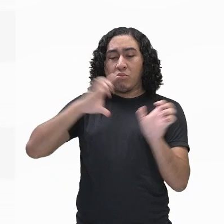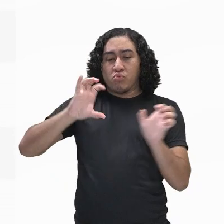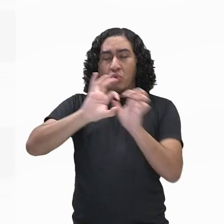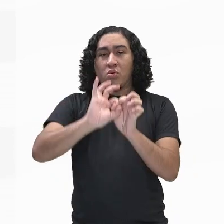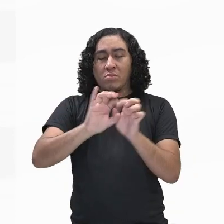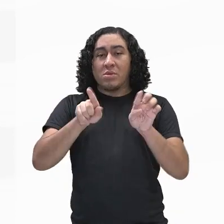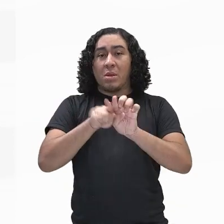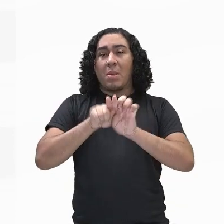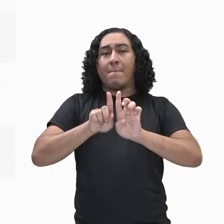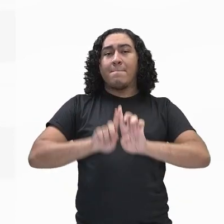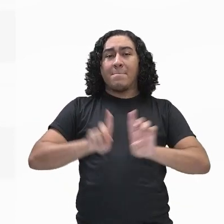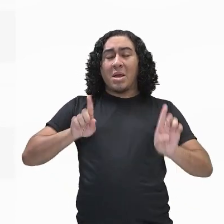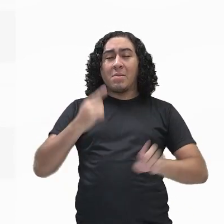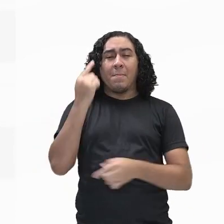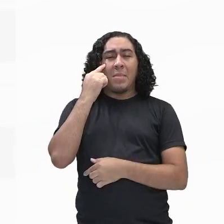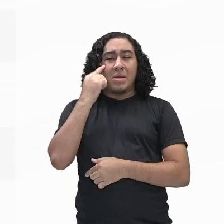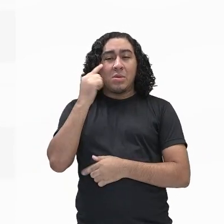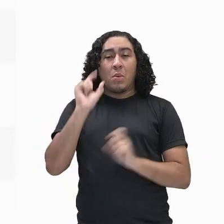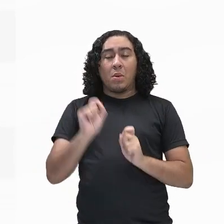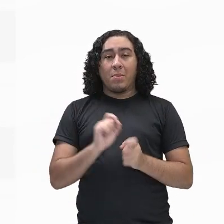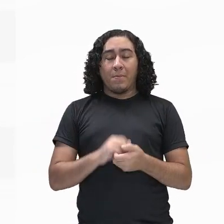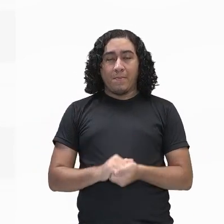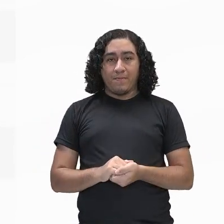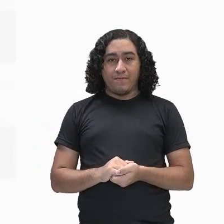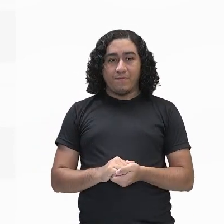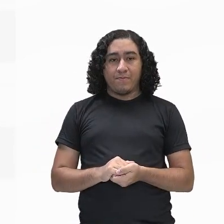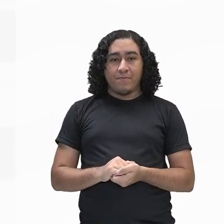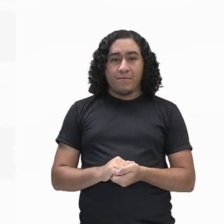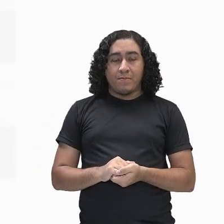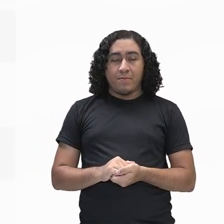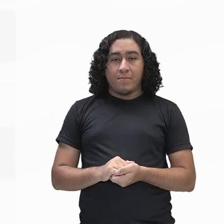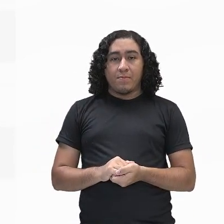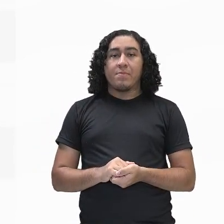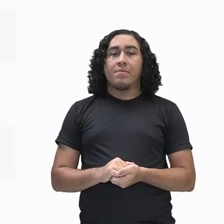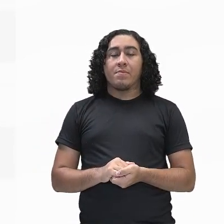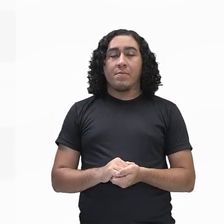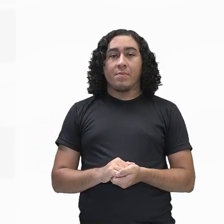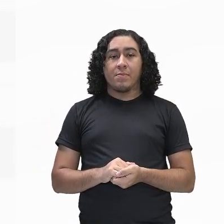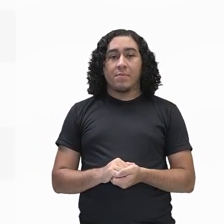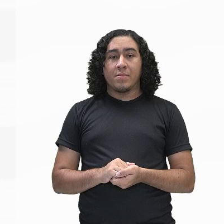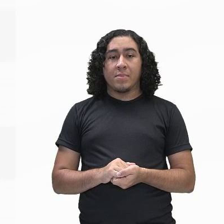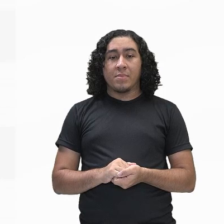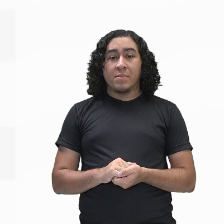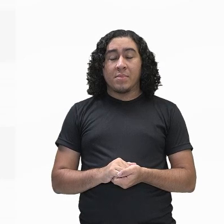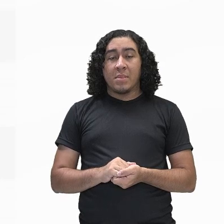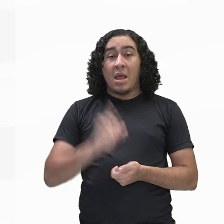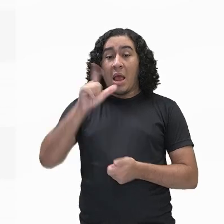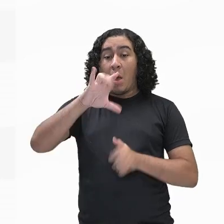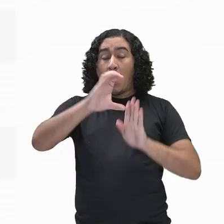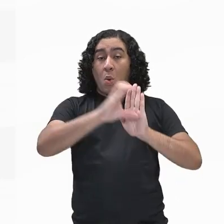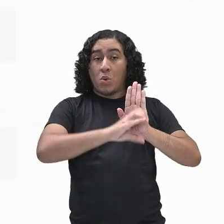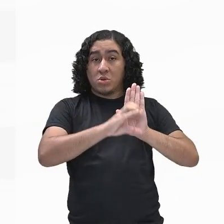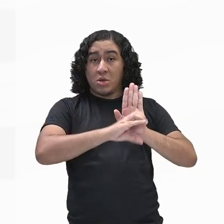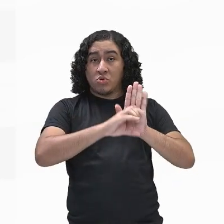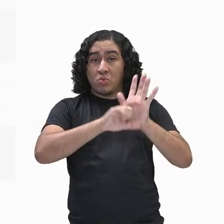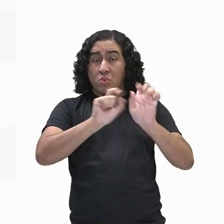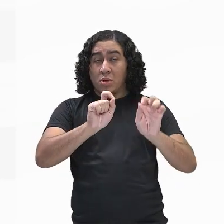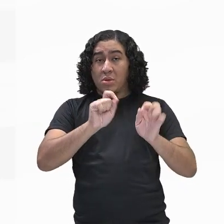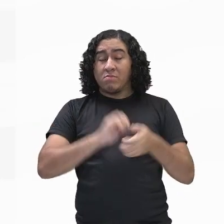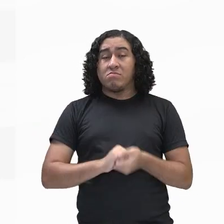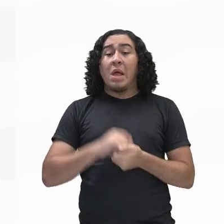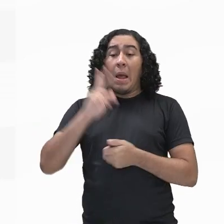pode pensar é o dessa conexão com a cultura, mas na verdade a interculturalidade é um conceito que promove